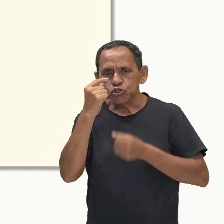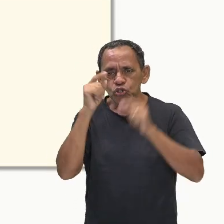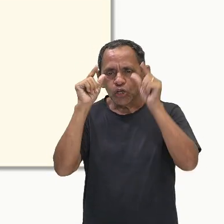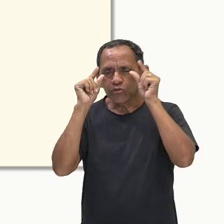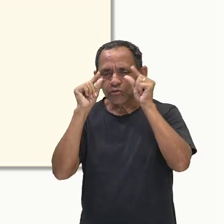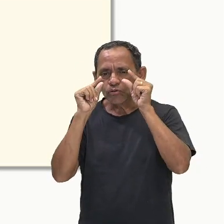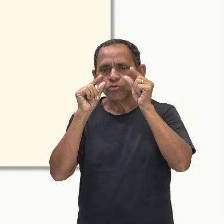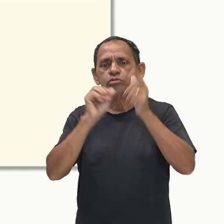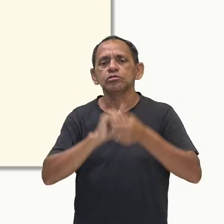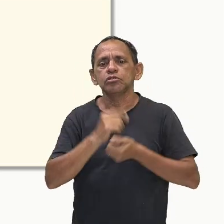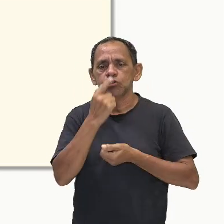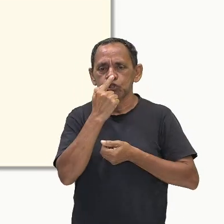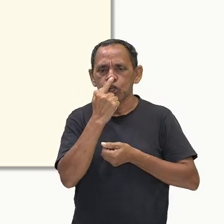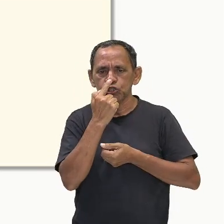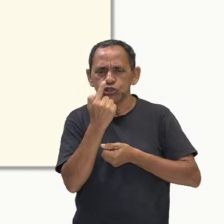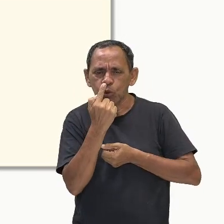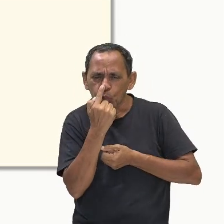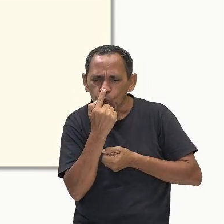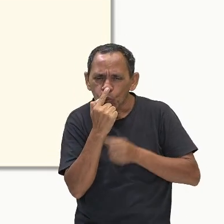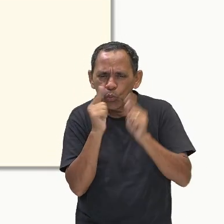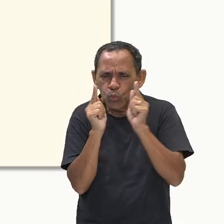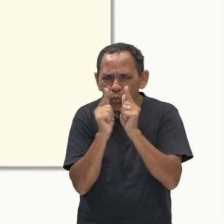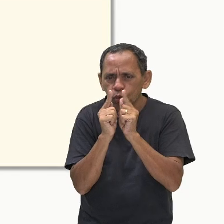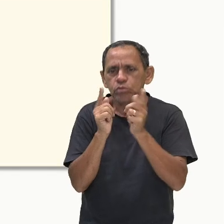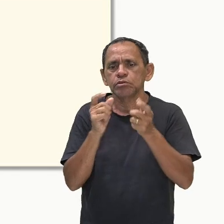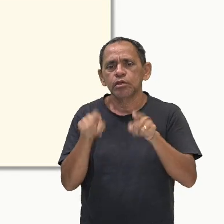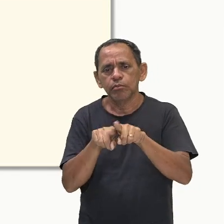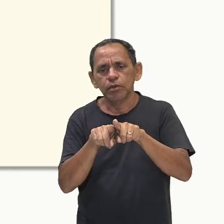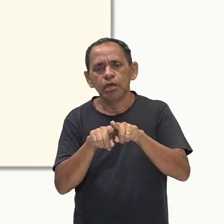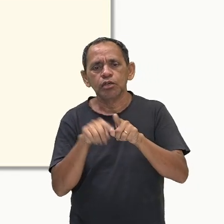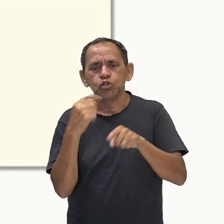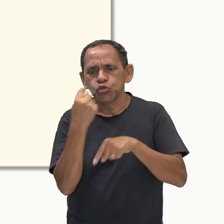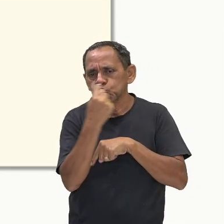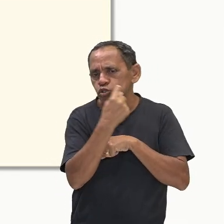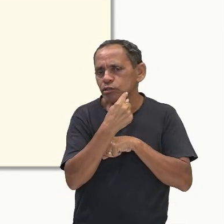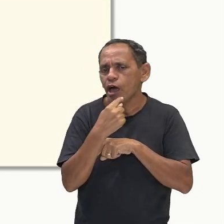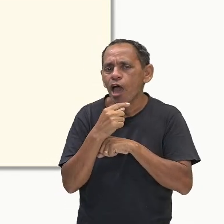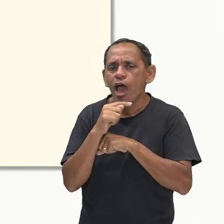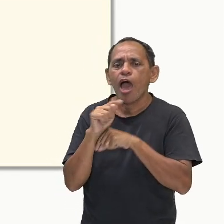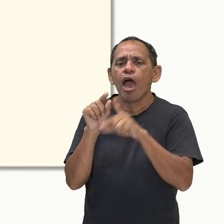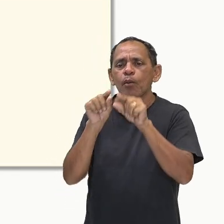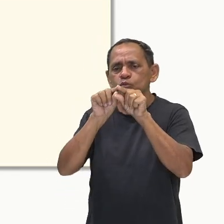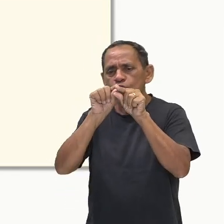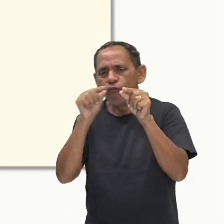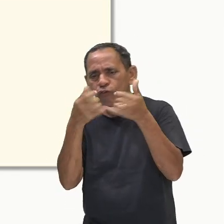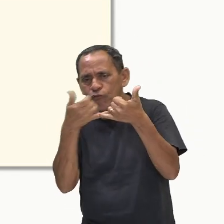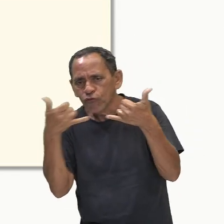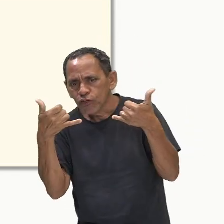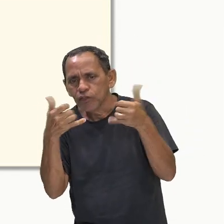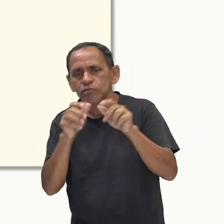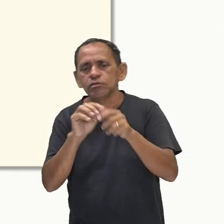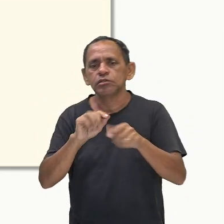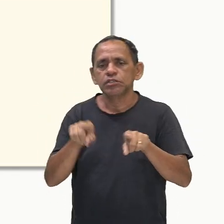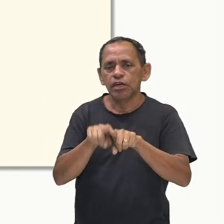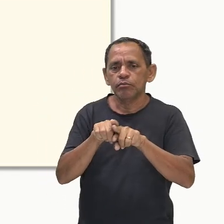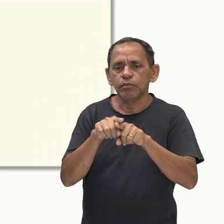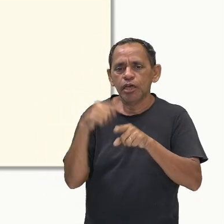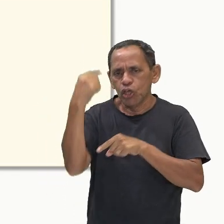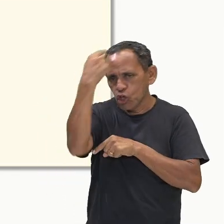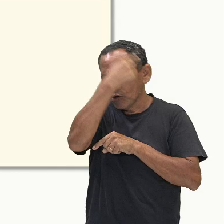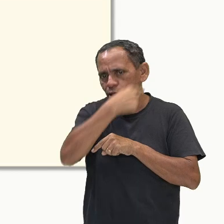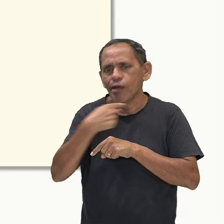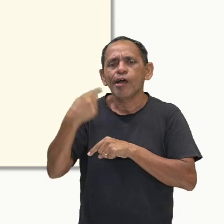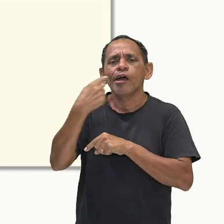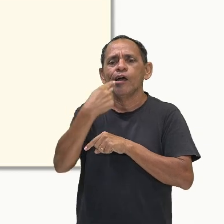é curtinho, o lábio superior é fino e ela tem essa má formação na cabeça, causando a